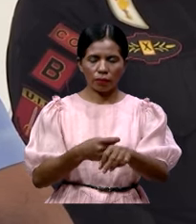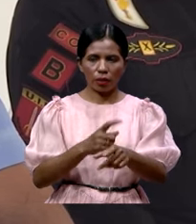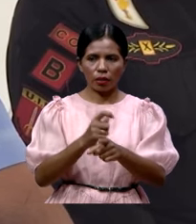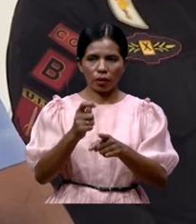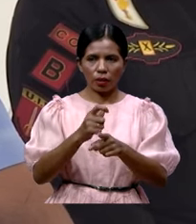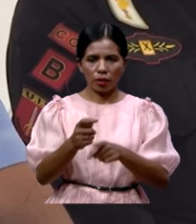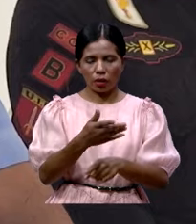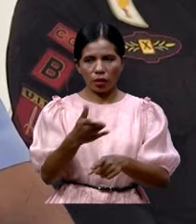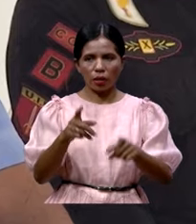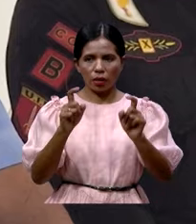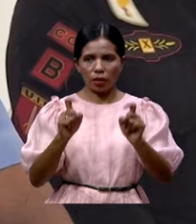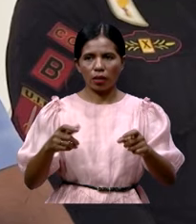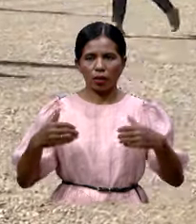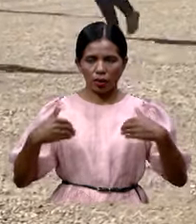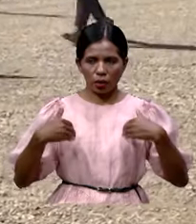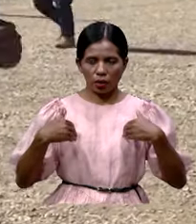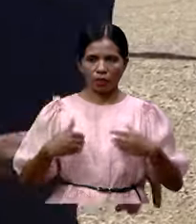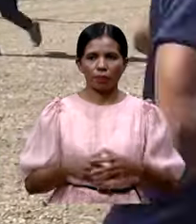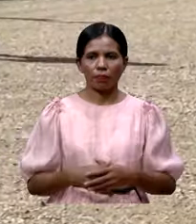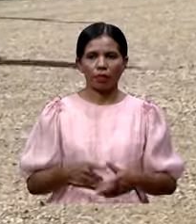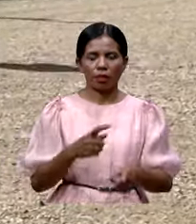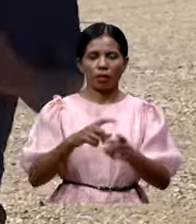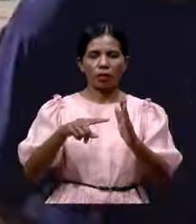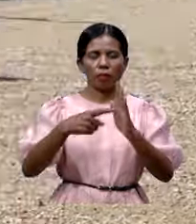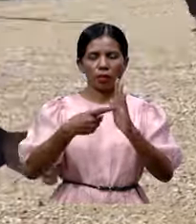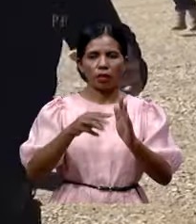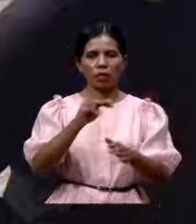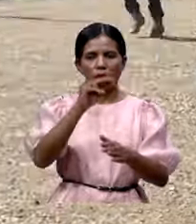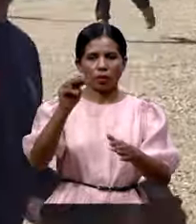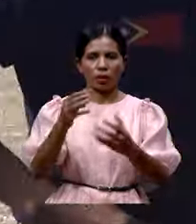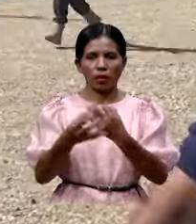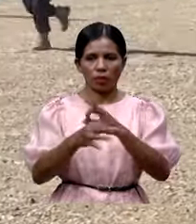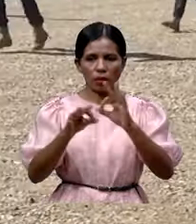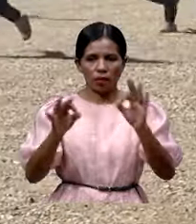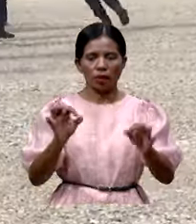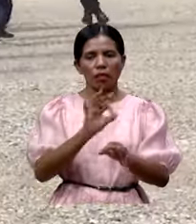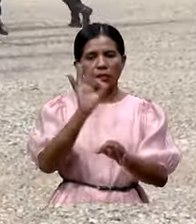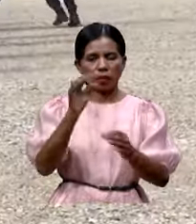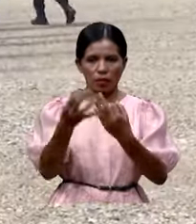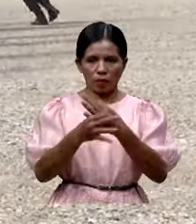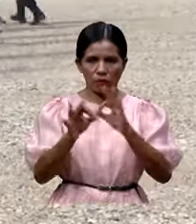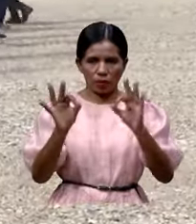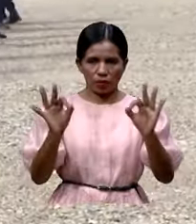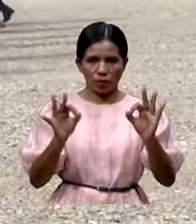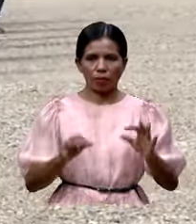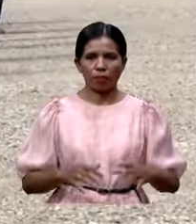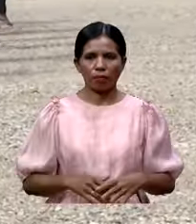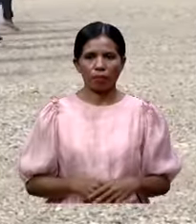mínimo em tem ir a netik para tomar. Treinamento a hoje segunda-feira né, não sei remata e a sexta-feira. Feliciano Venancio Belo, Ziemen.